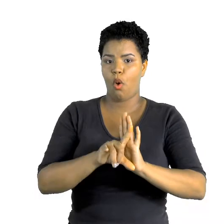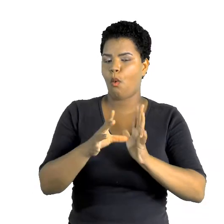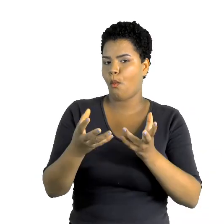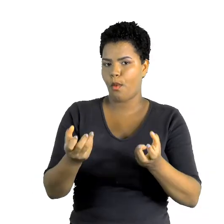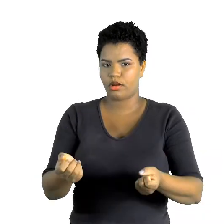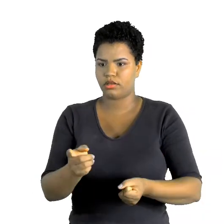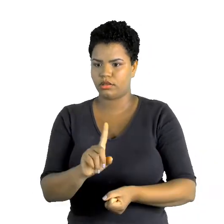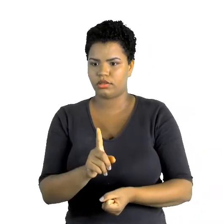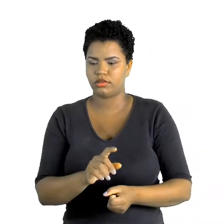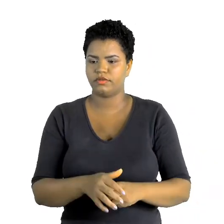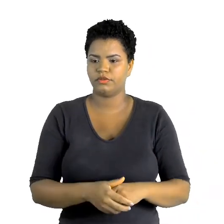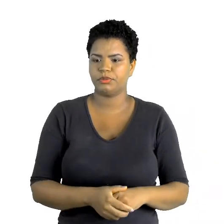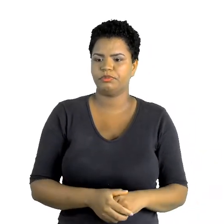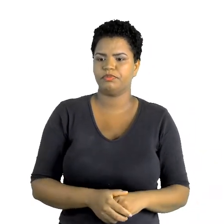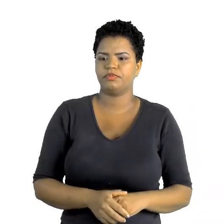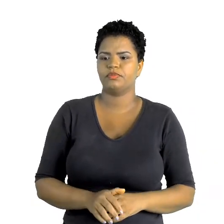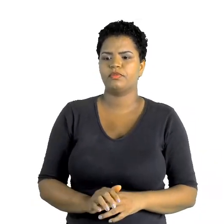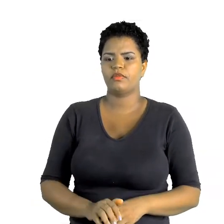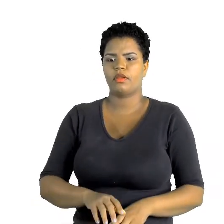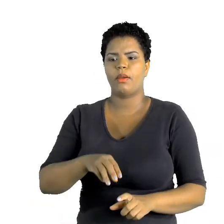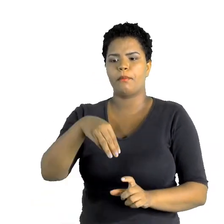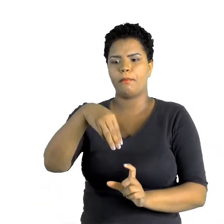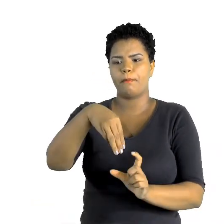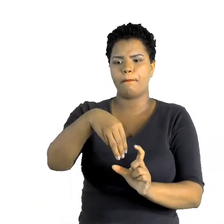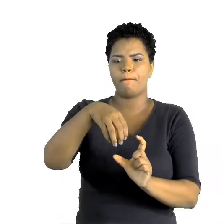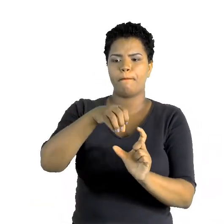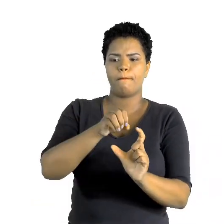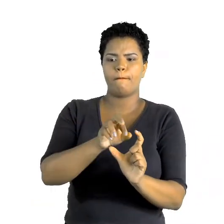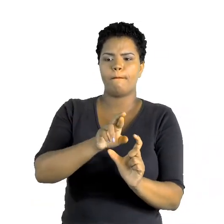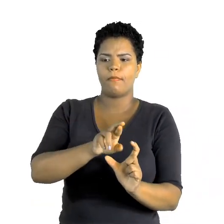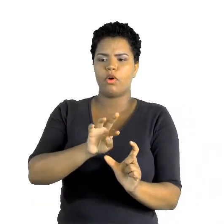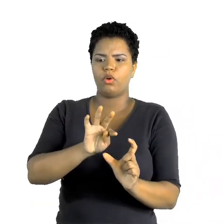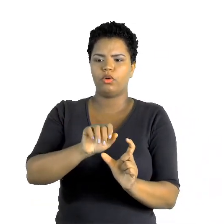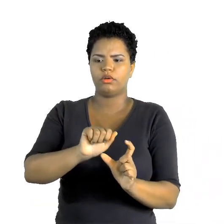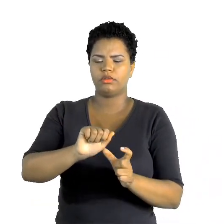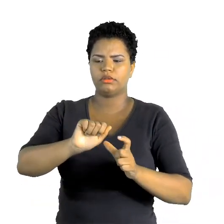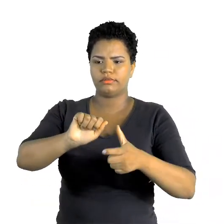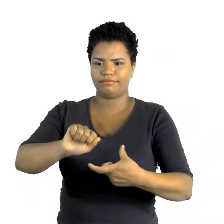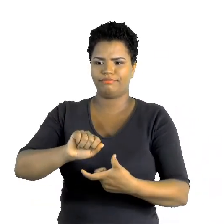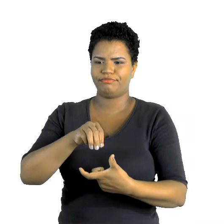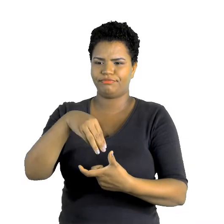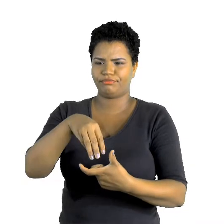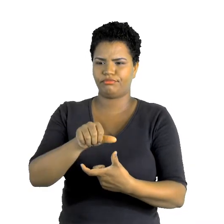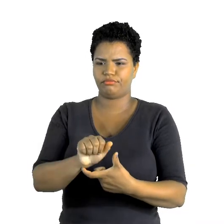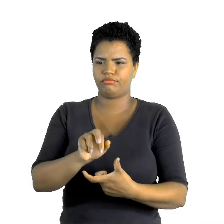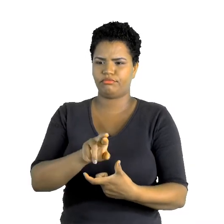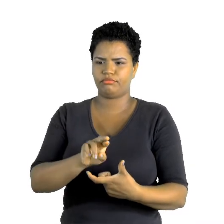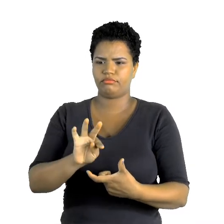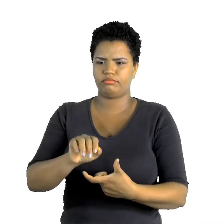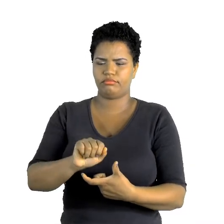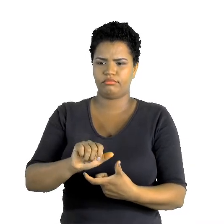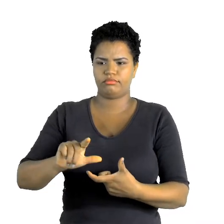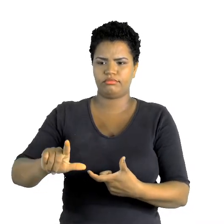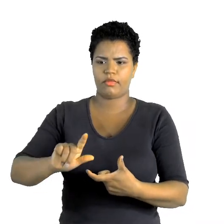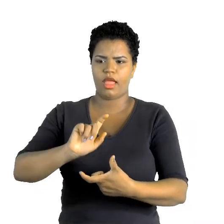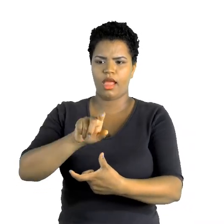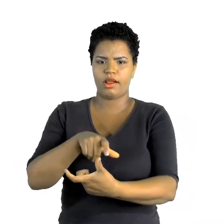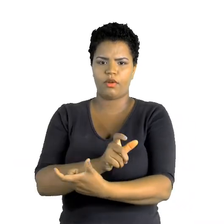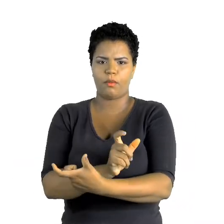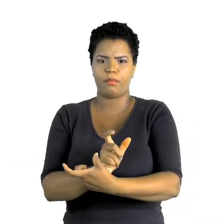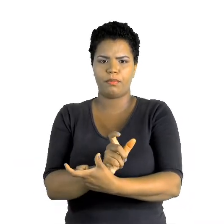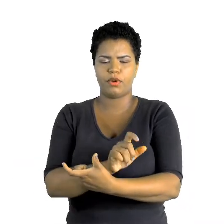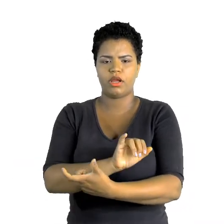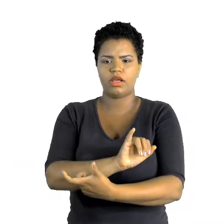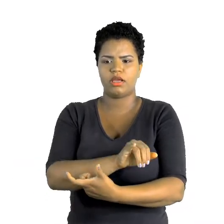mesma maneira, o IM, se você acrescentar antes nessa prefixação, prefix, vai ficar